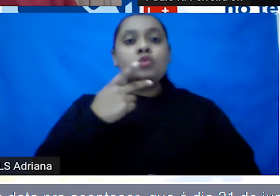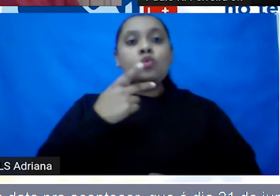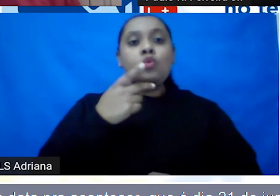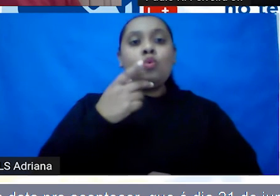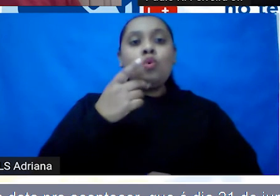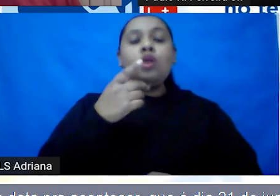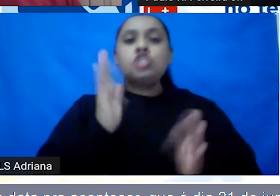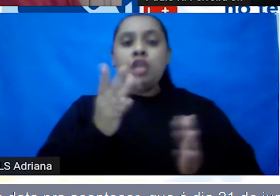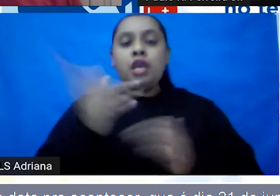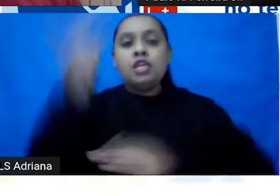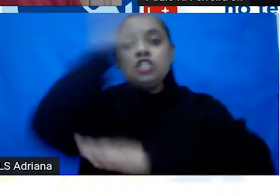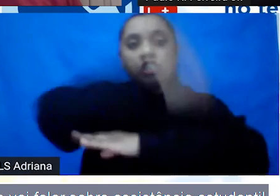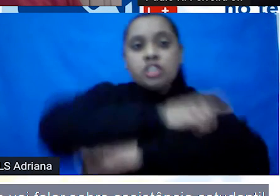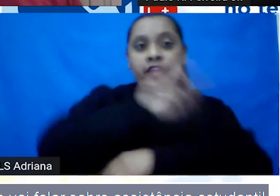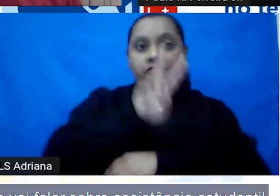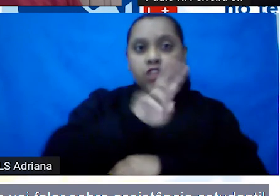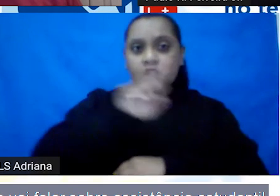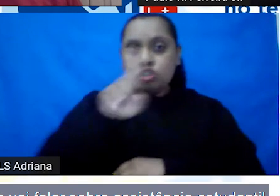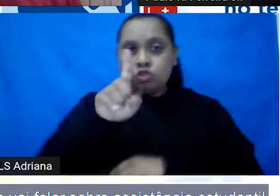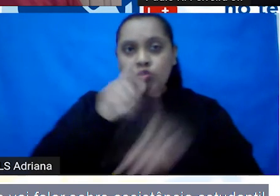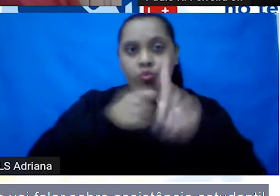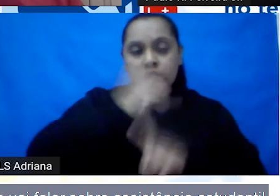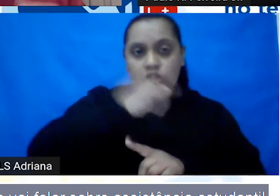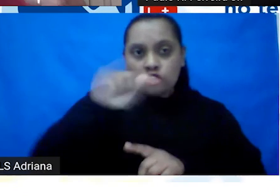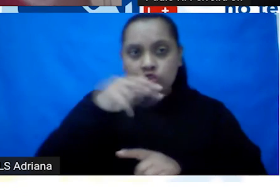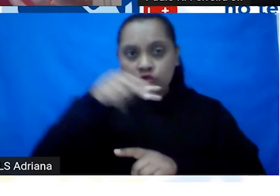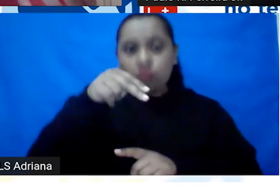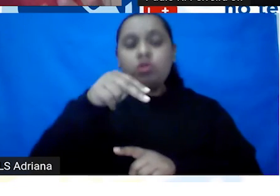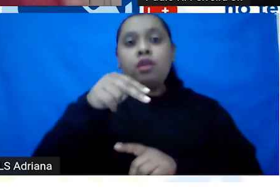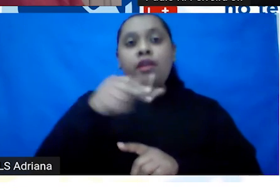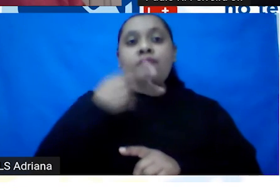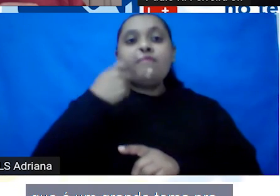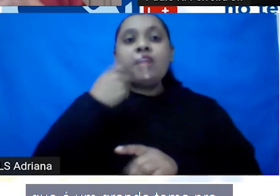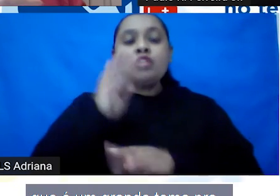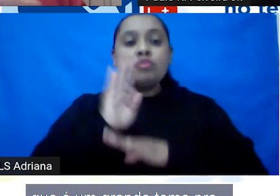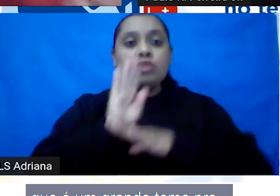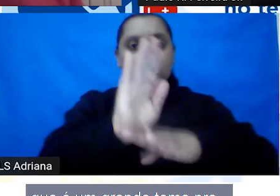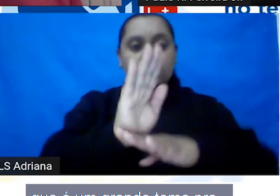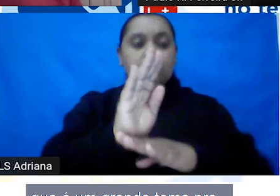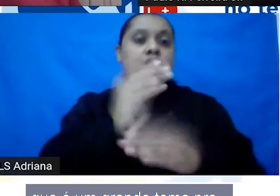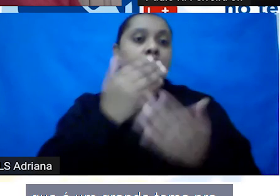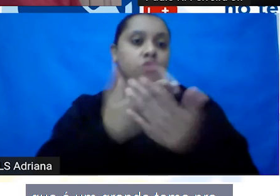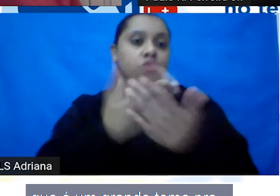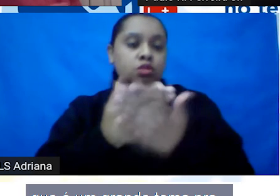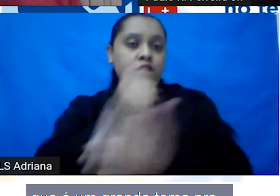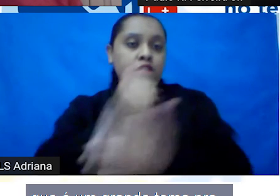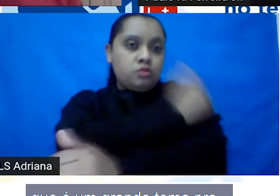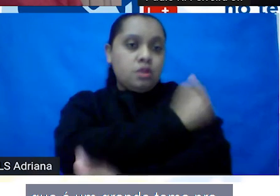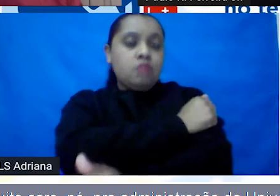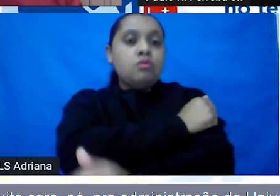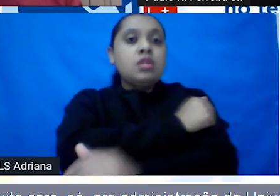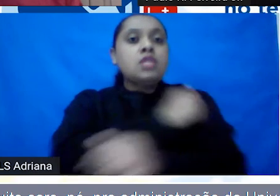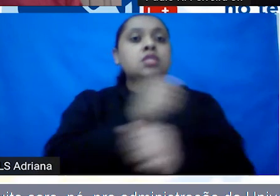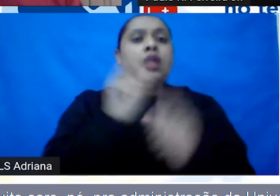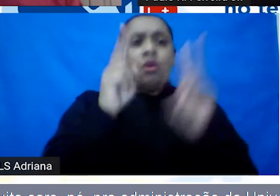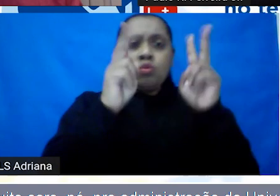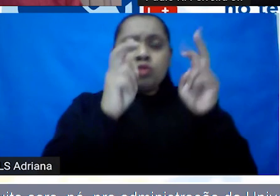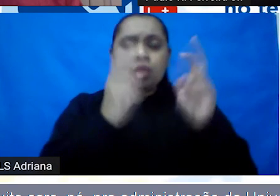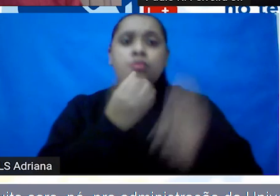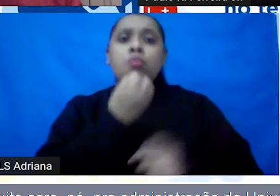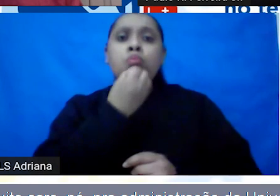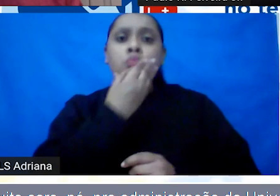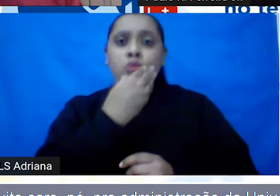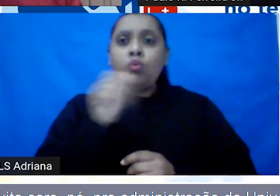acontecer que dia vinte e um de junho e vai falar sobre assistência estudantil e é um grande tema para eu quero